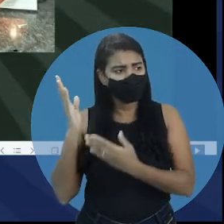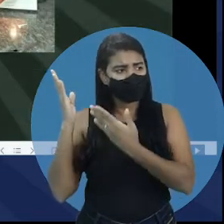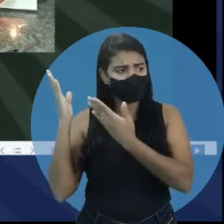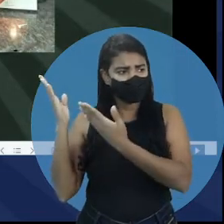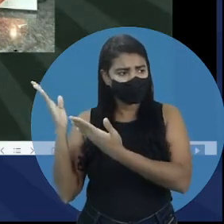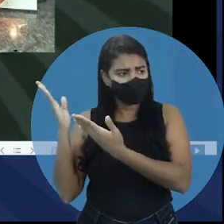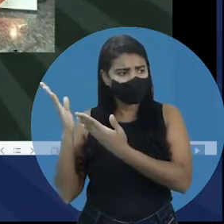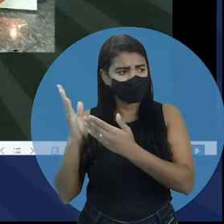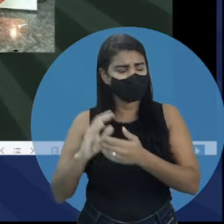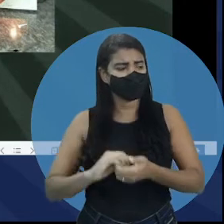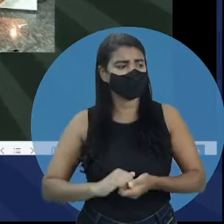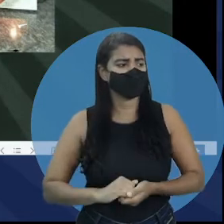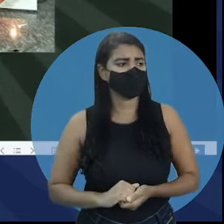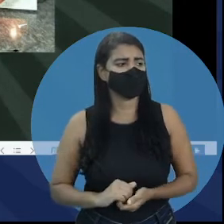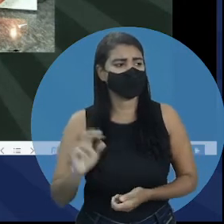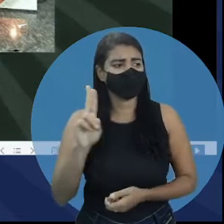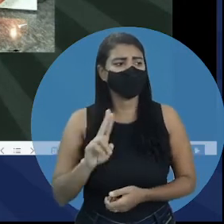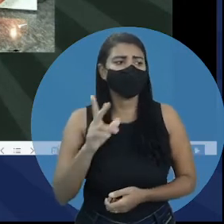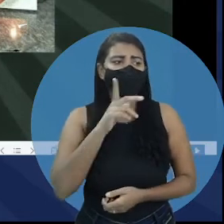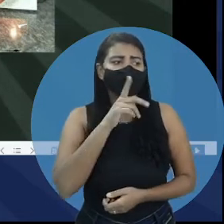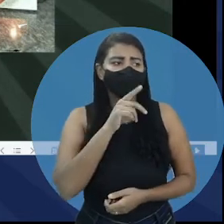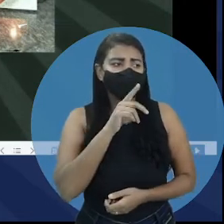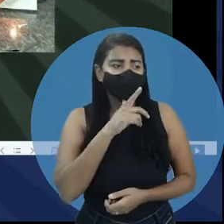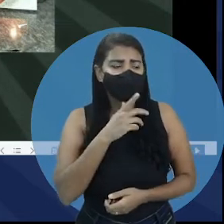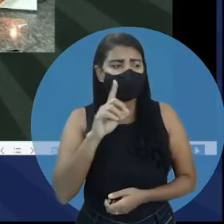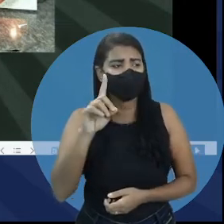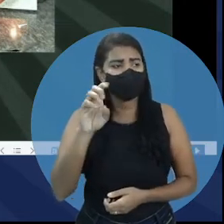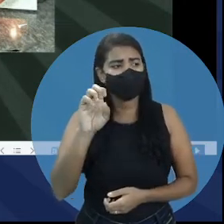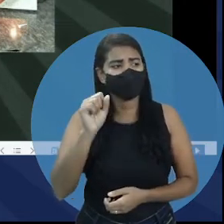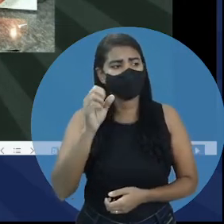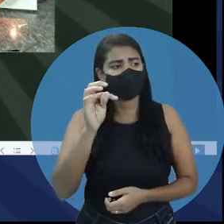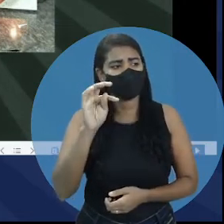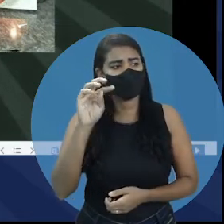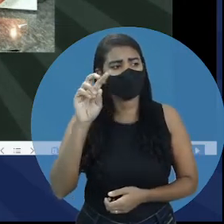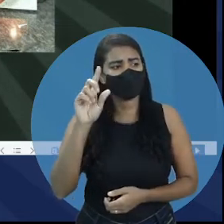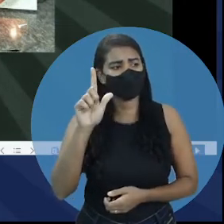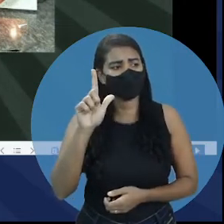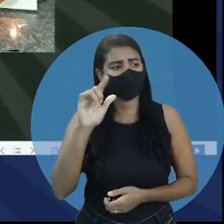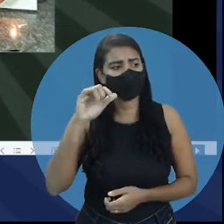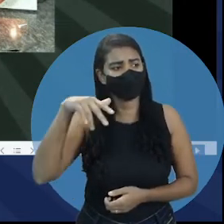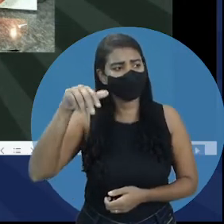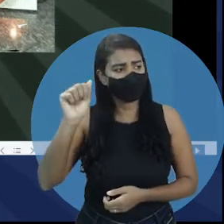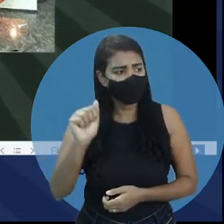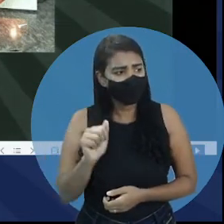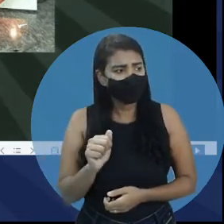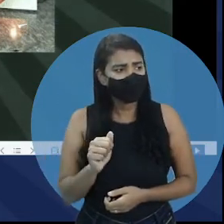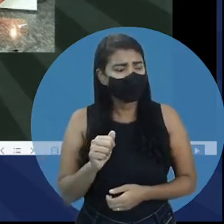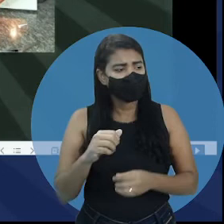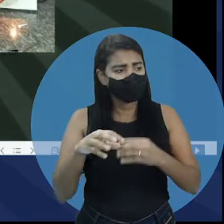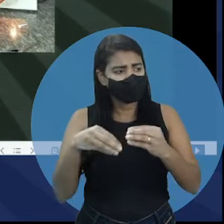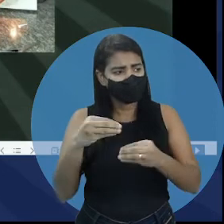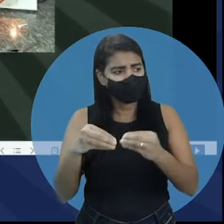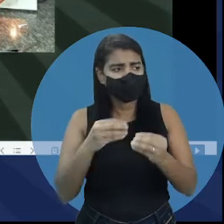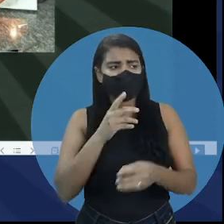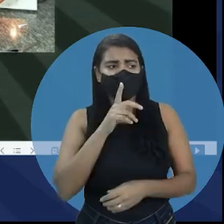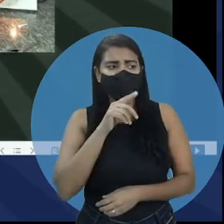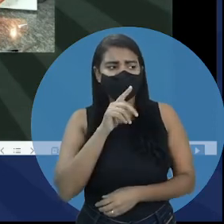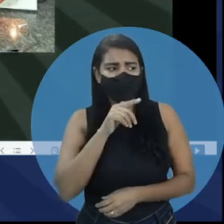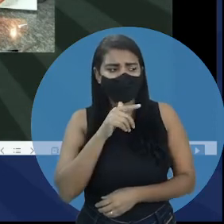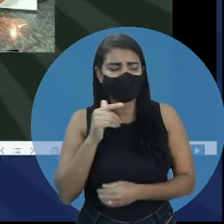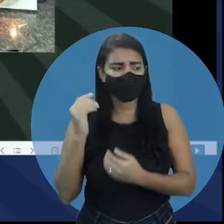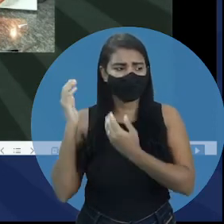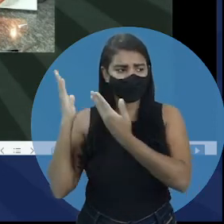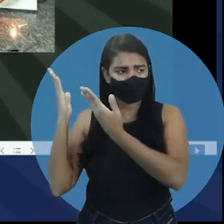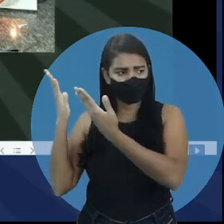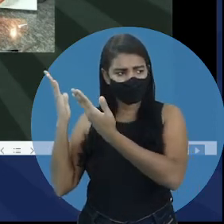extrato aquoso, a gente utilizou água destilada e para o extrato salino, a gente utilizou uma solução de água com